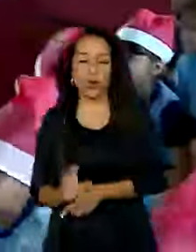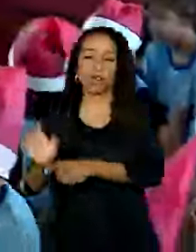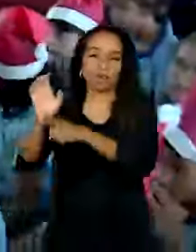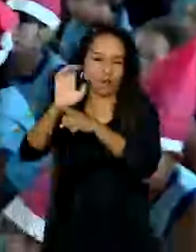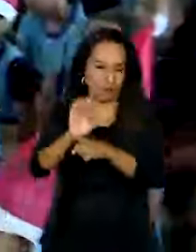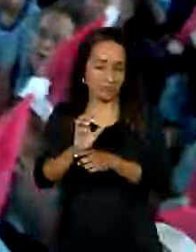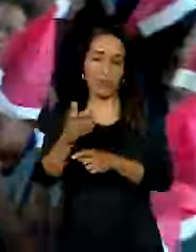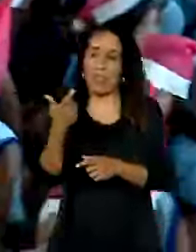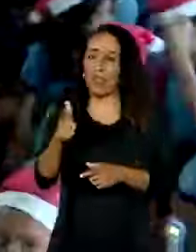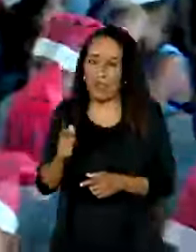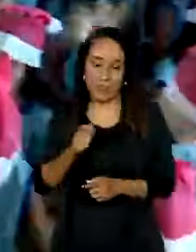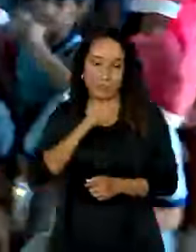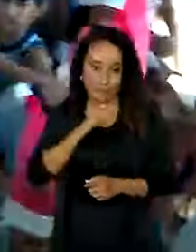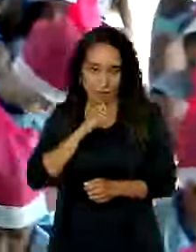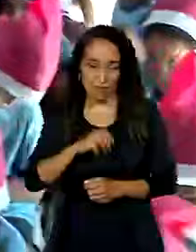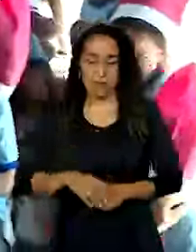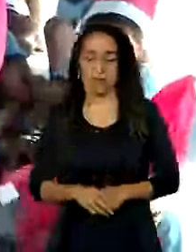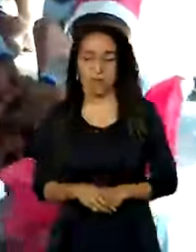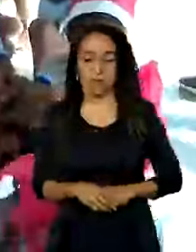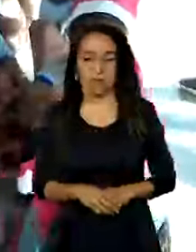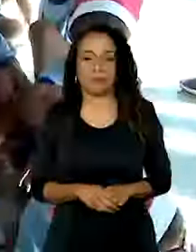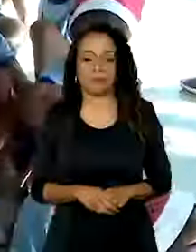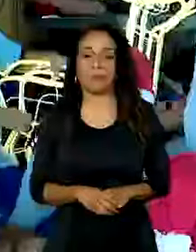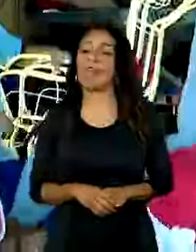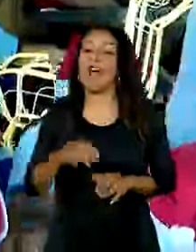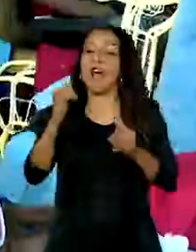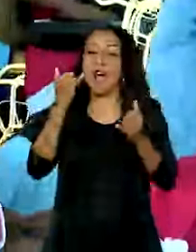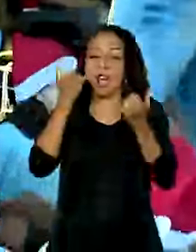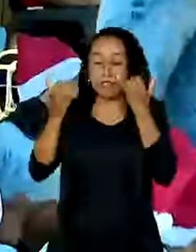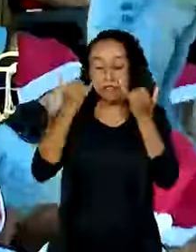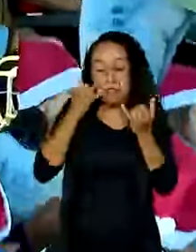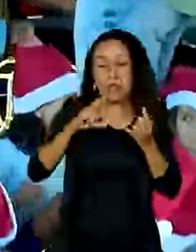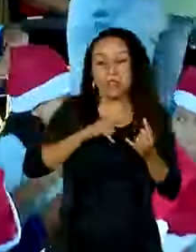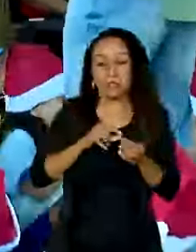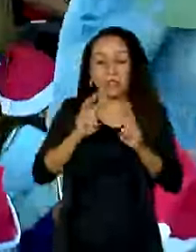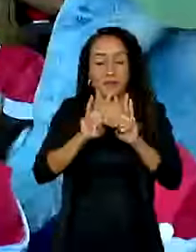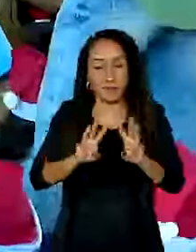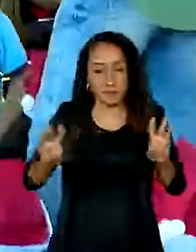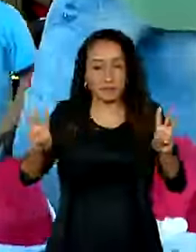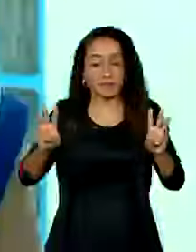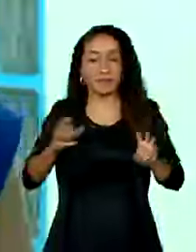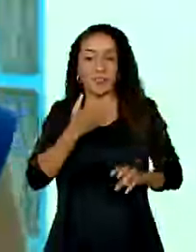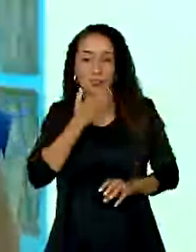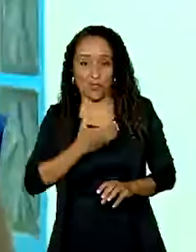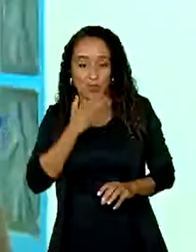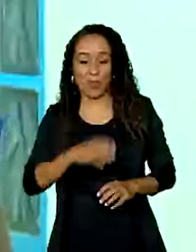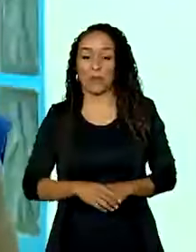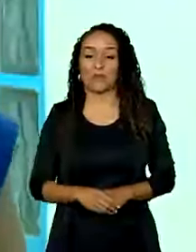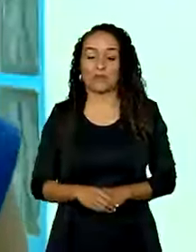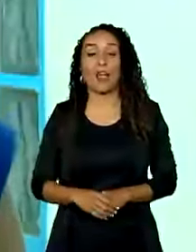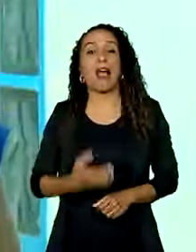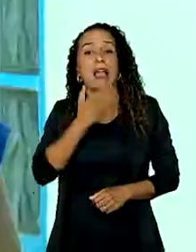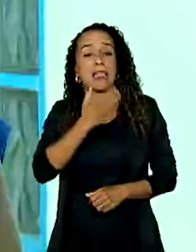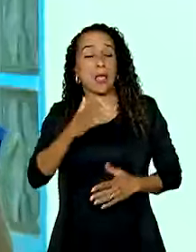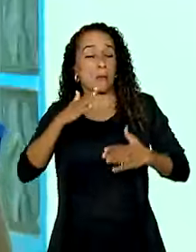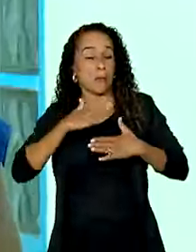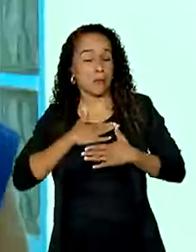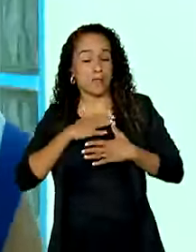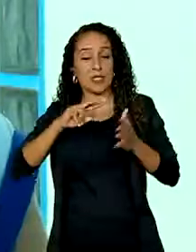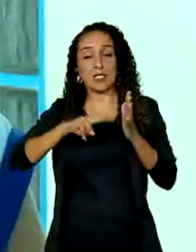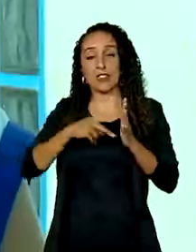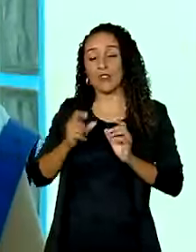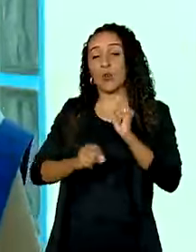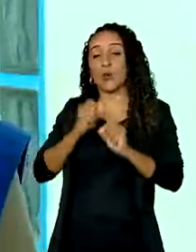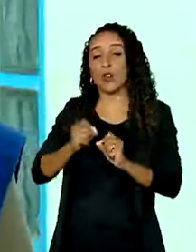que ainda não foram contempladas. As informações estão no blog do Noel. E o Natal para mim